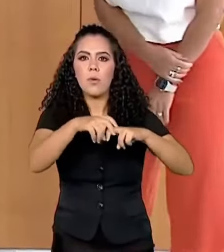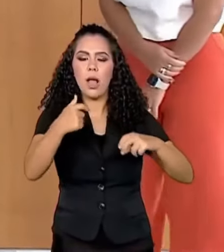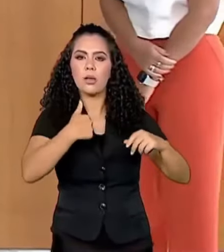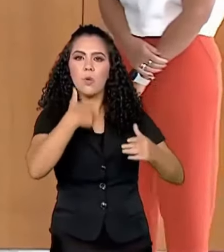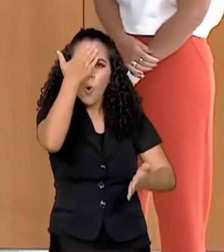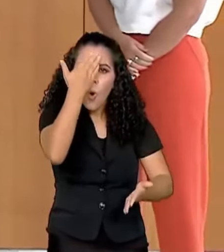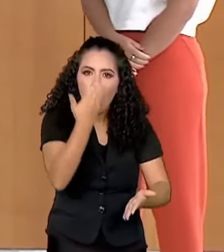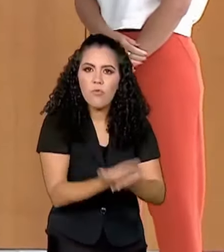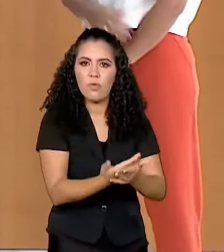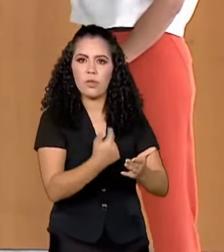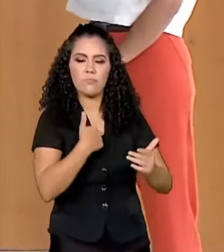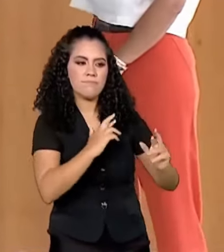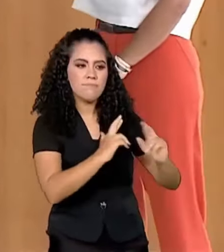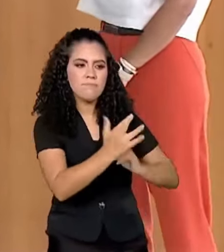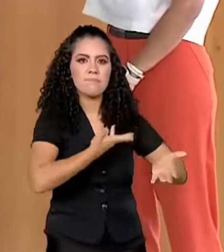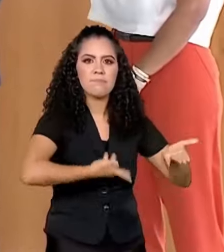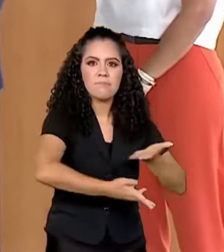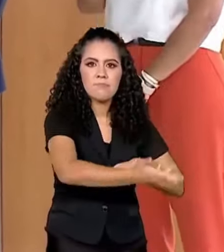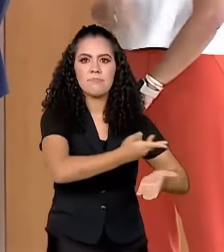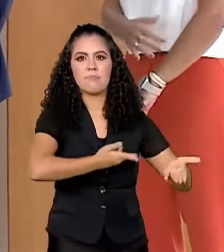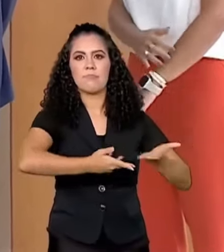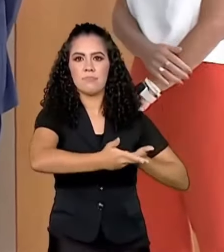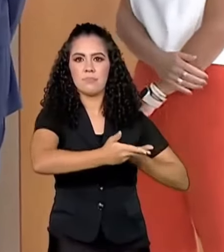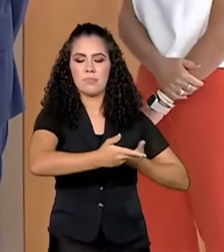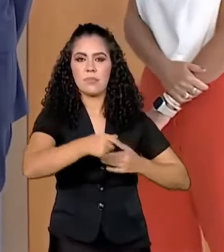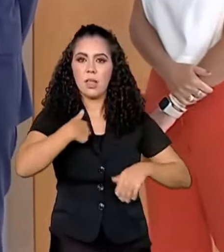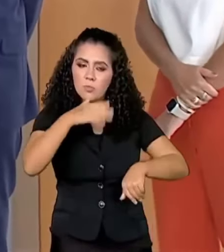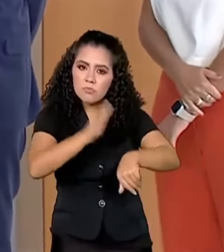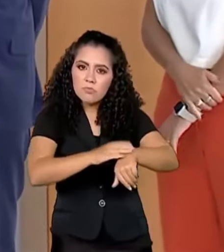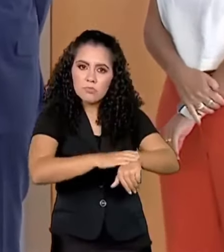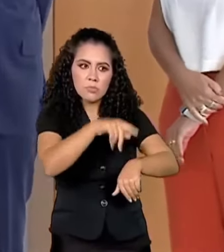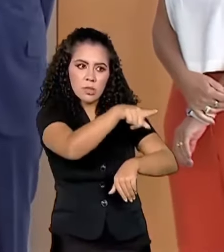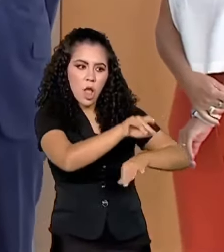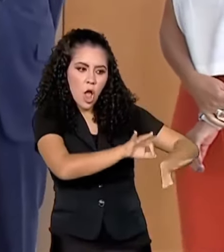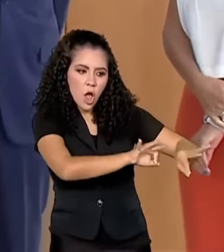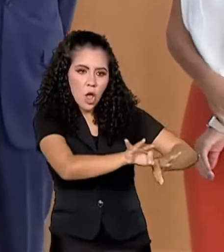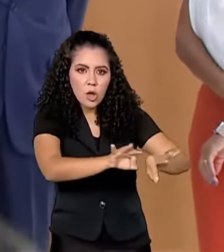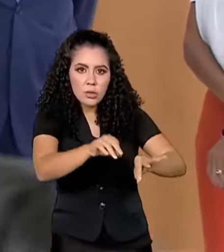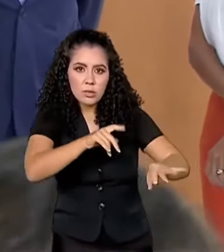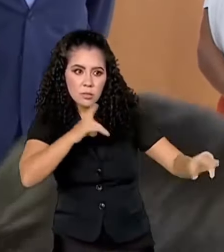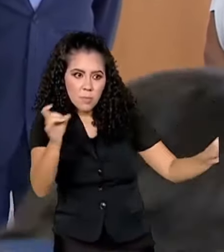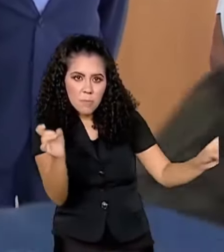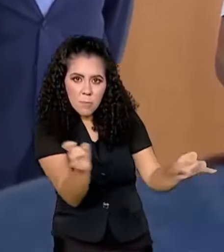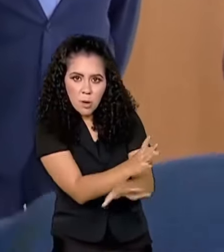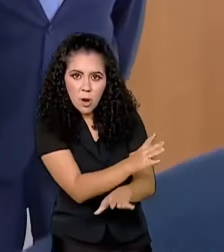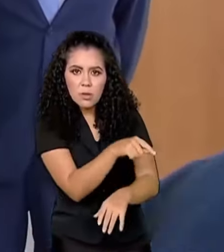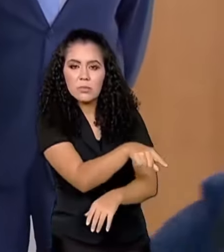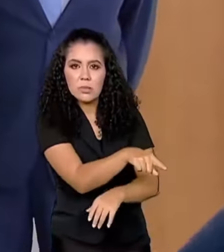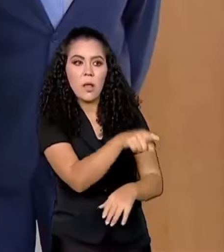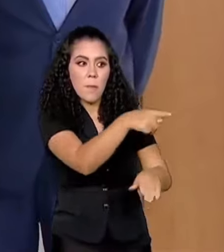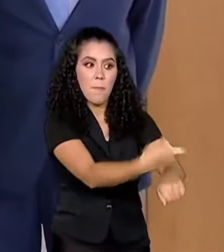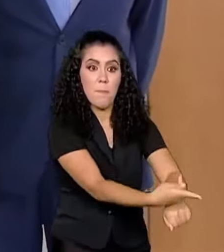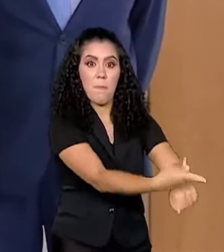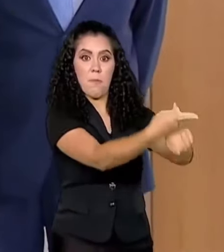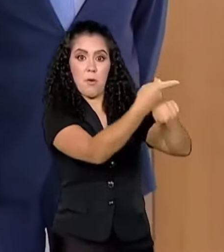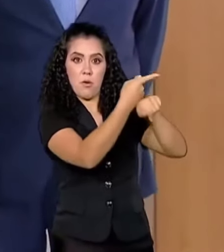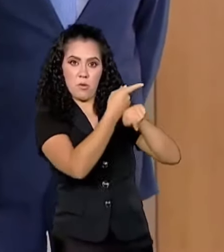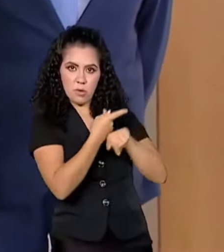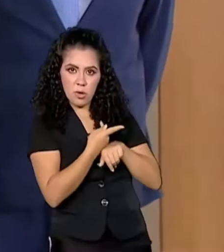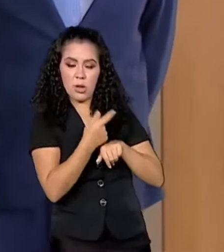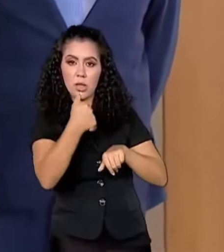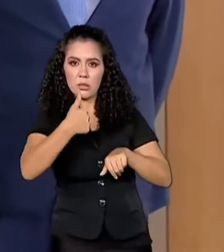confiança e eu digo paraa pessoal monta o seu governo quando você tiver com o governo montado você me procure